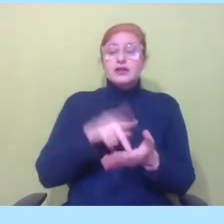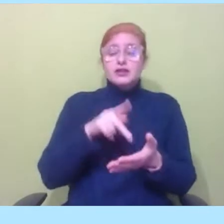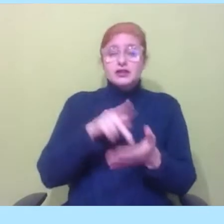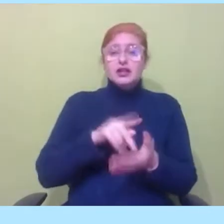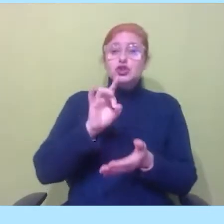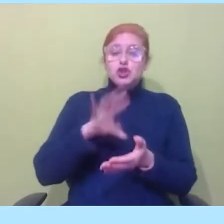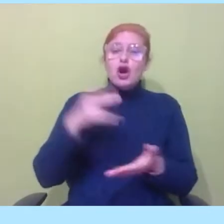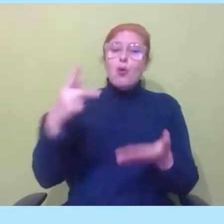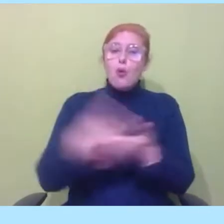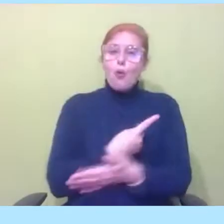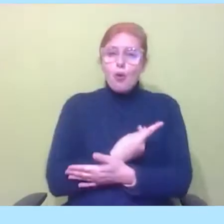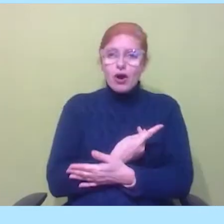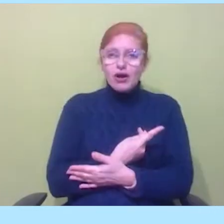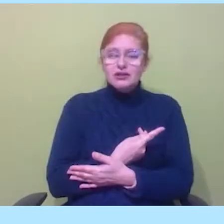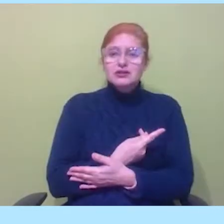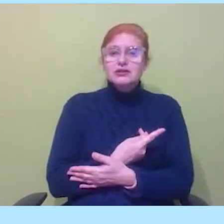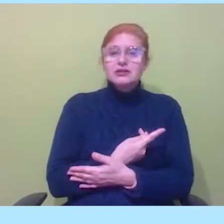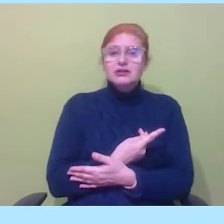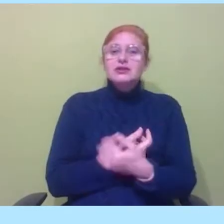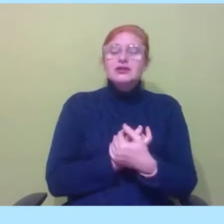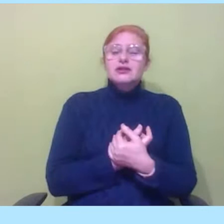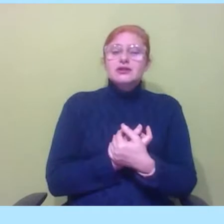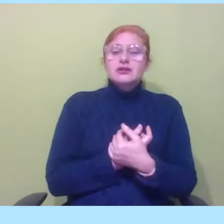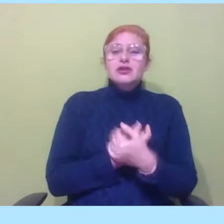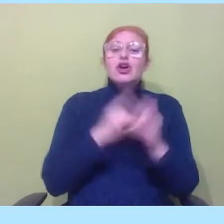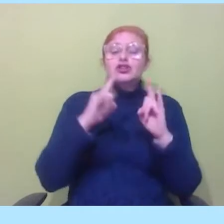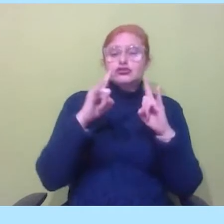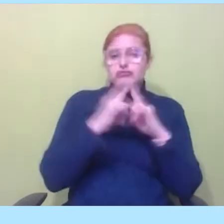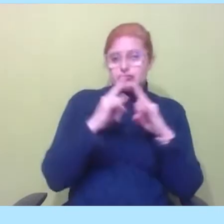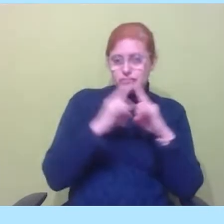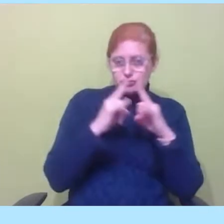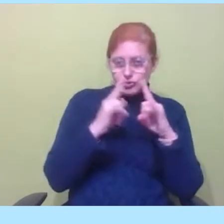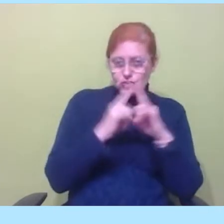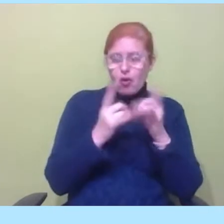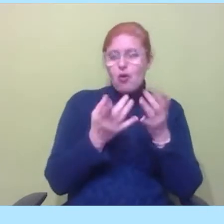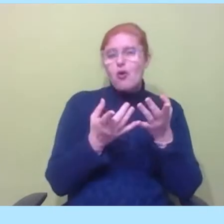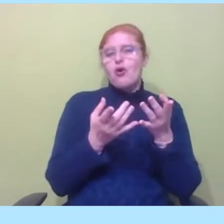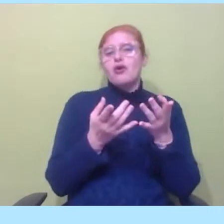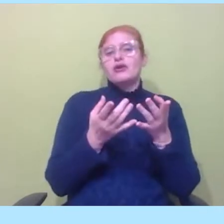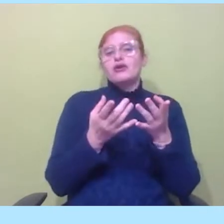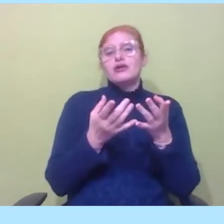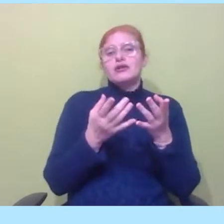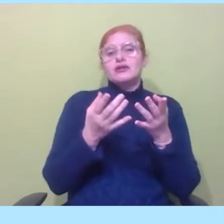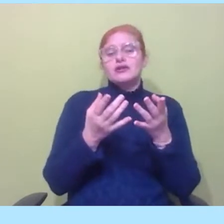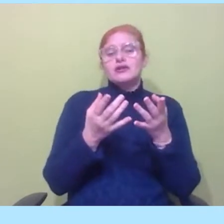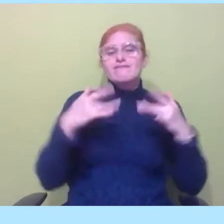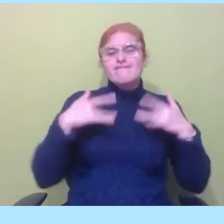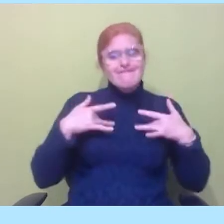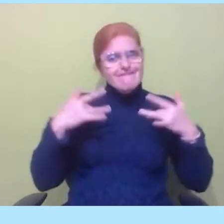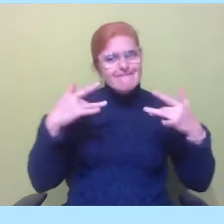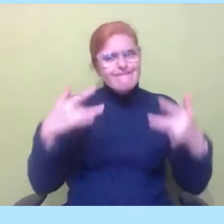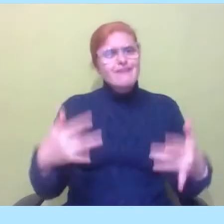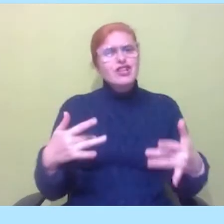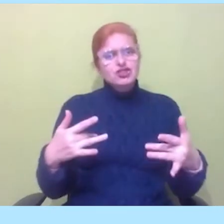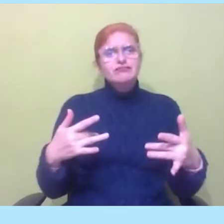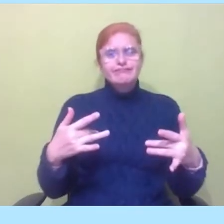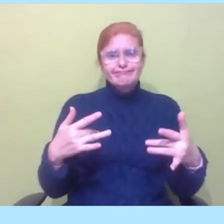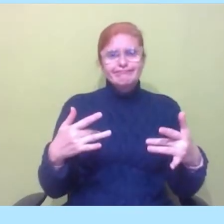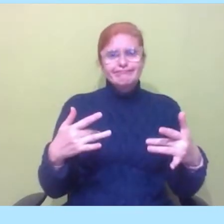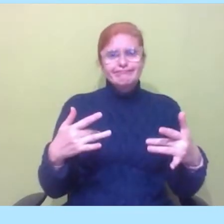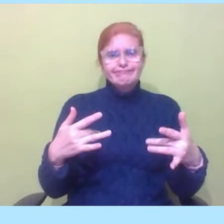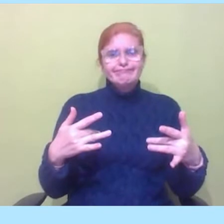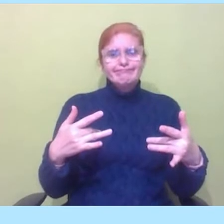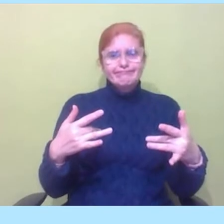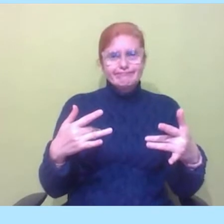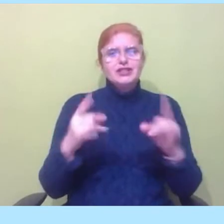acontecer com as instituições, com o comprometimento inteiro das instituições. Ela